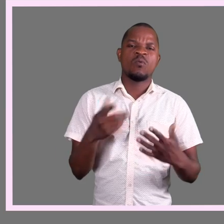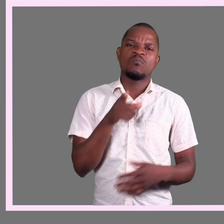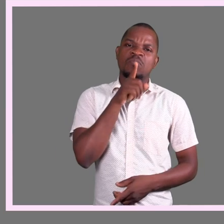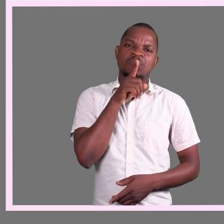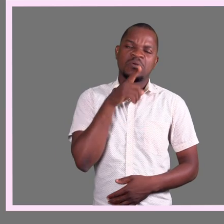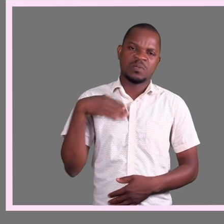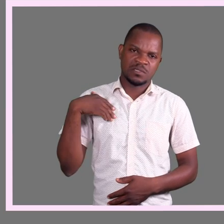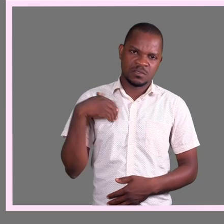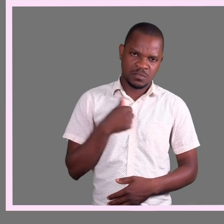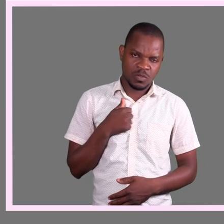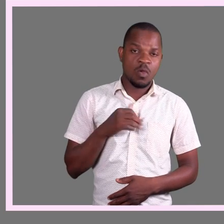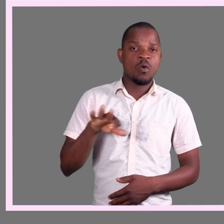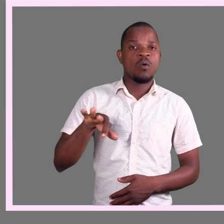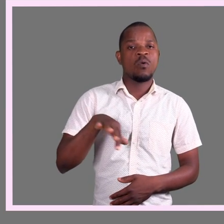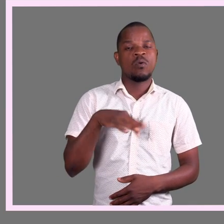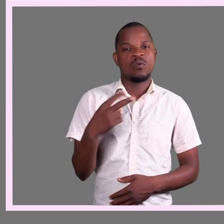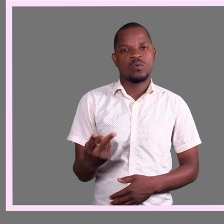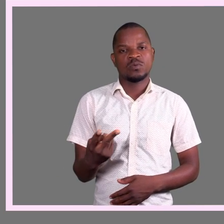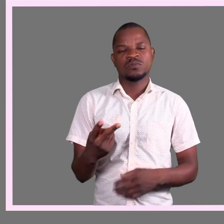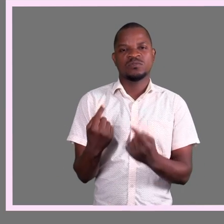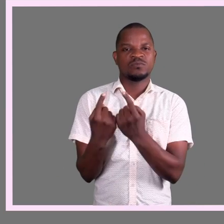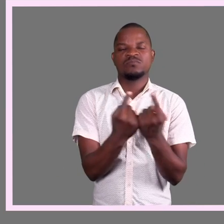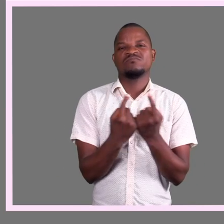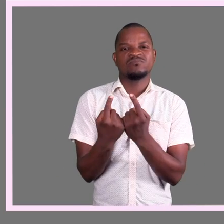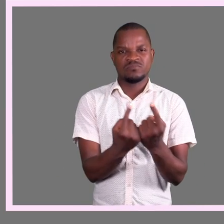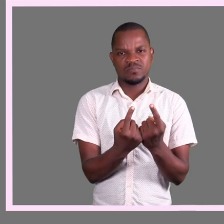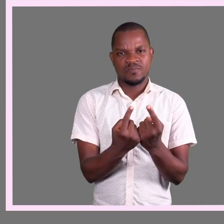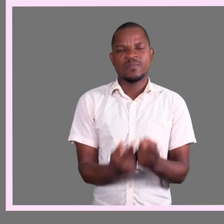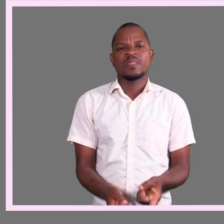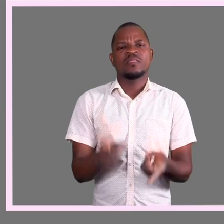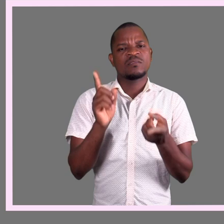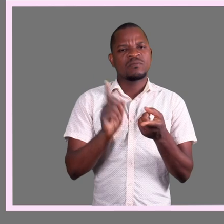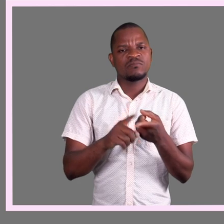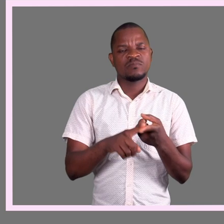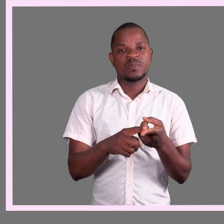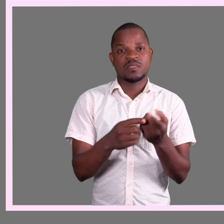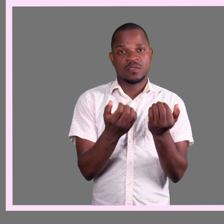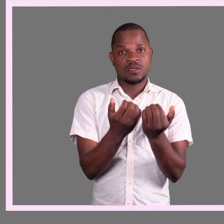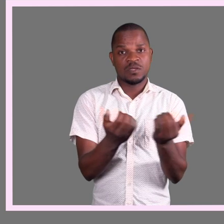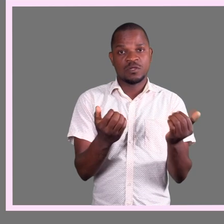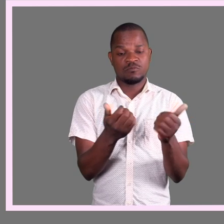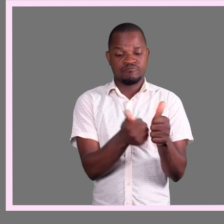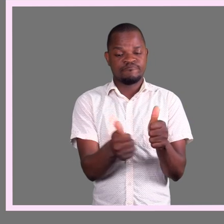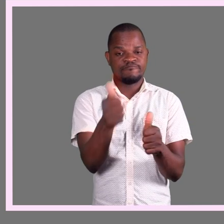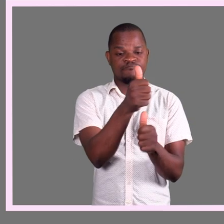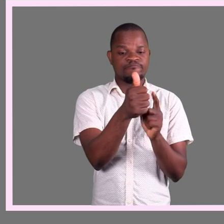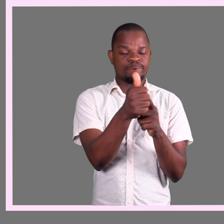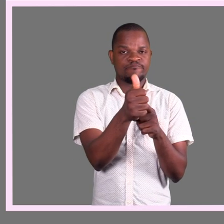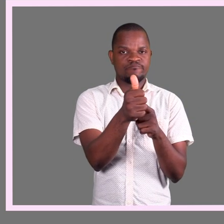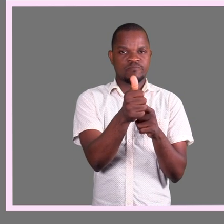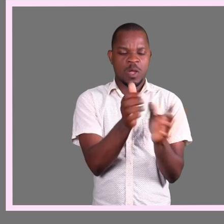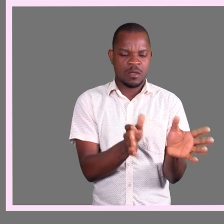mais velha cuida das outras crianças, então esta é a grande prioridade. Então, é este grupo que nós priorizamos